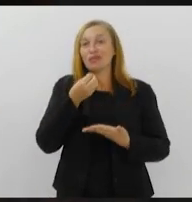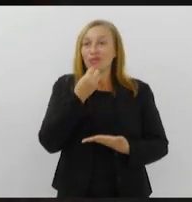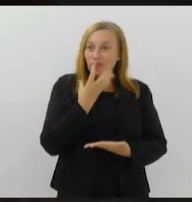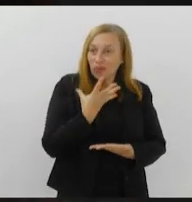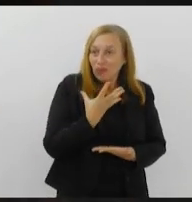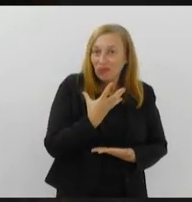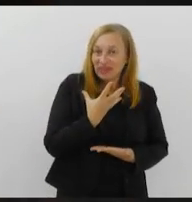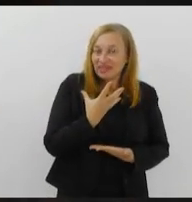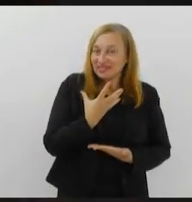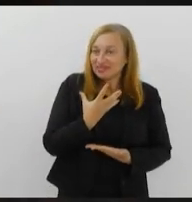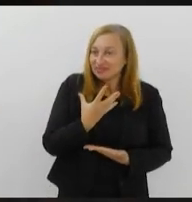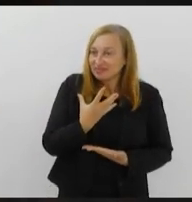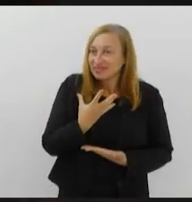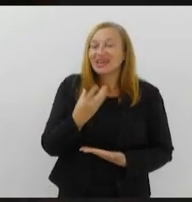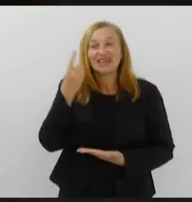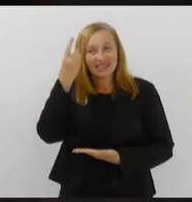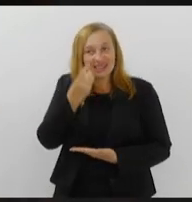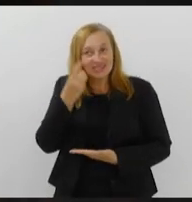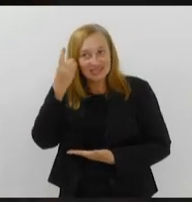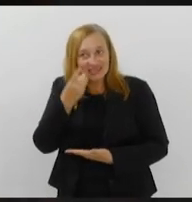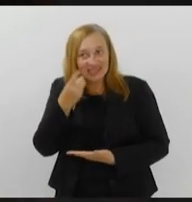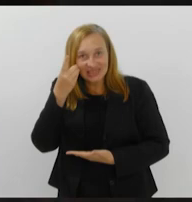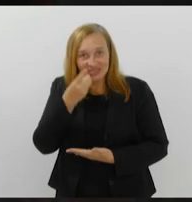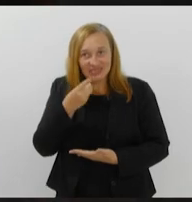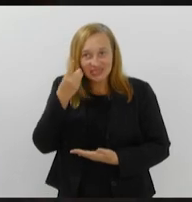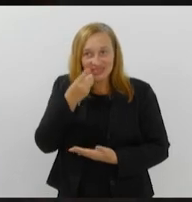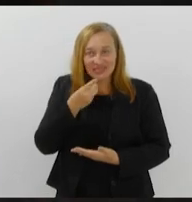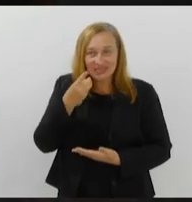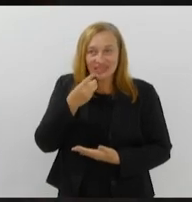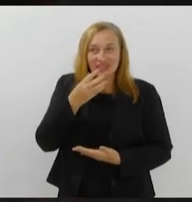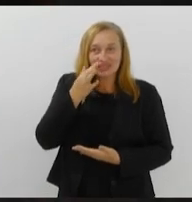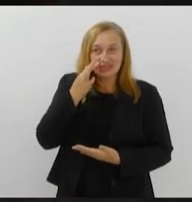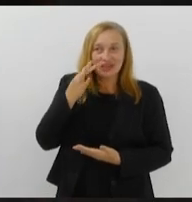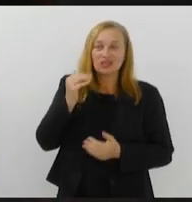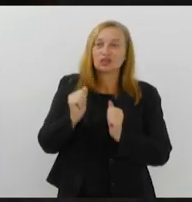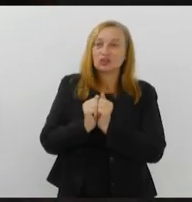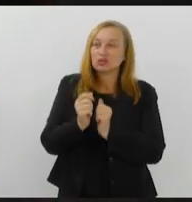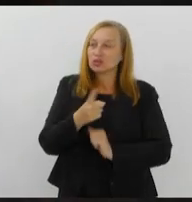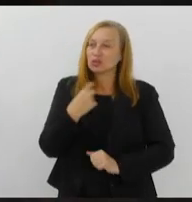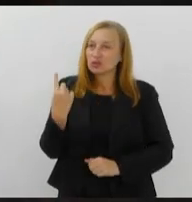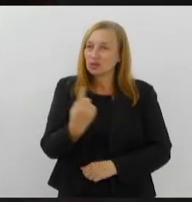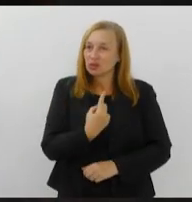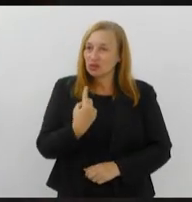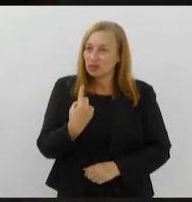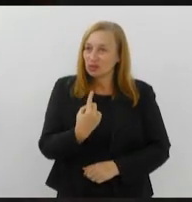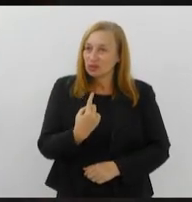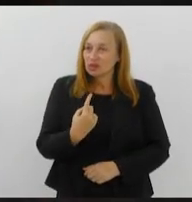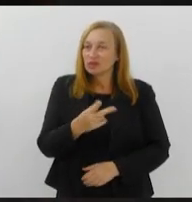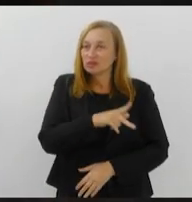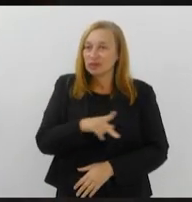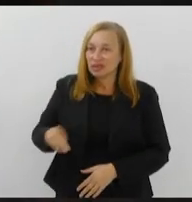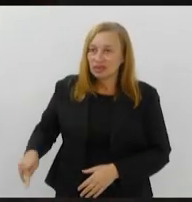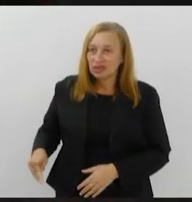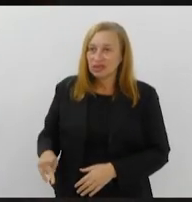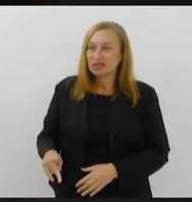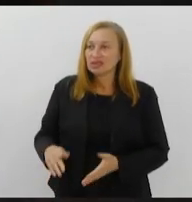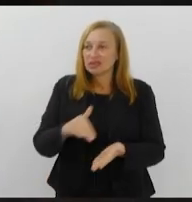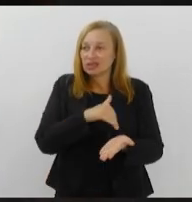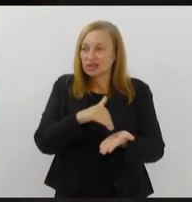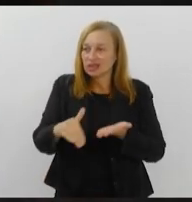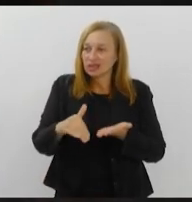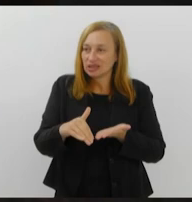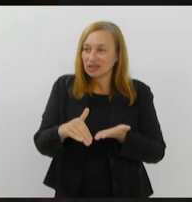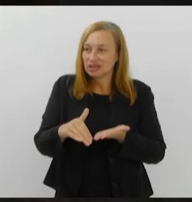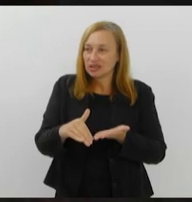da parte do, do deputado Flávio Serafini, junto com o nosso presidente e o secretário de Agricultura, que veio aqui hoje